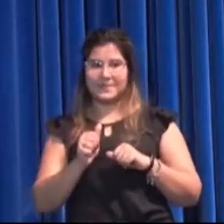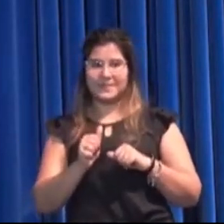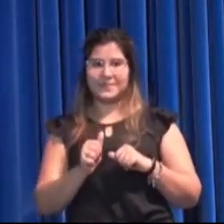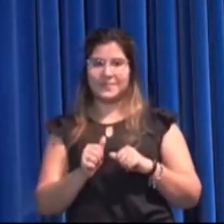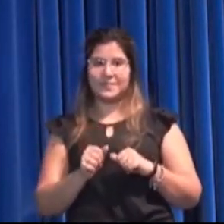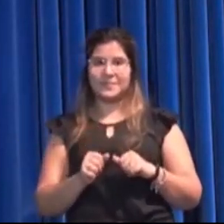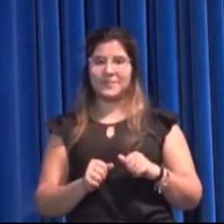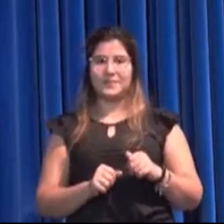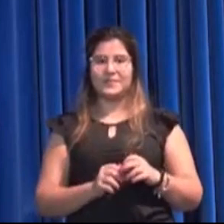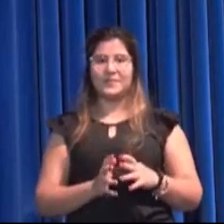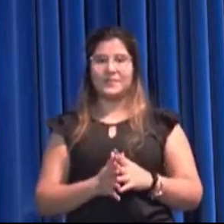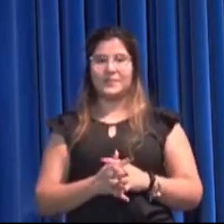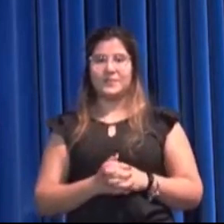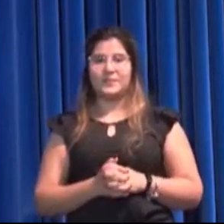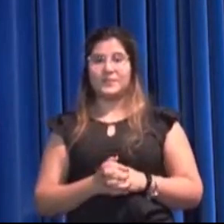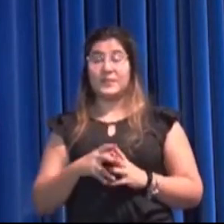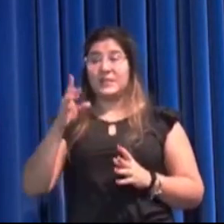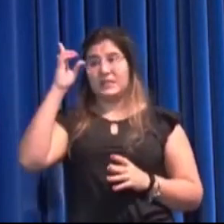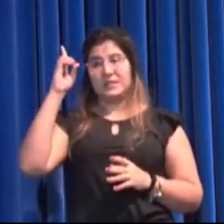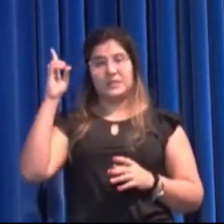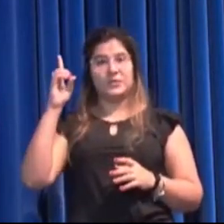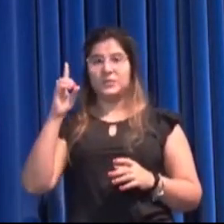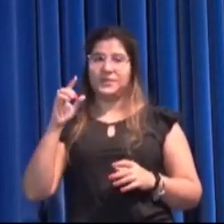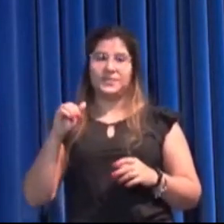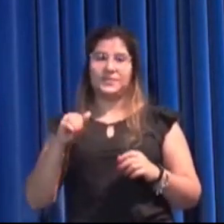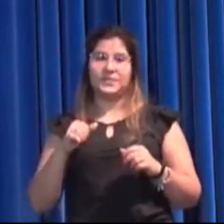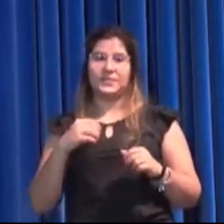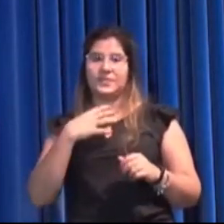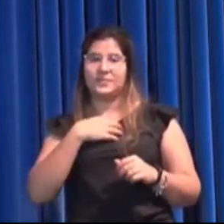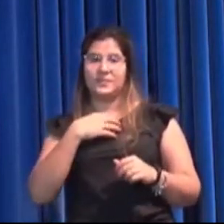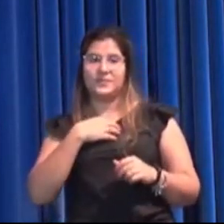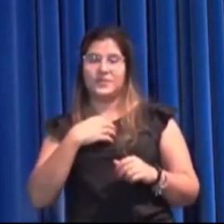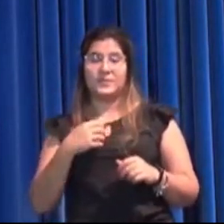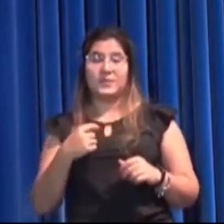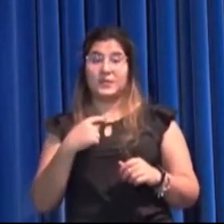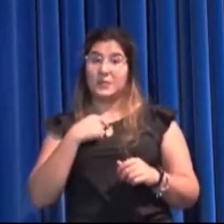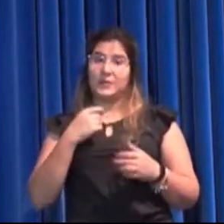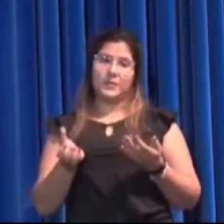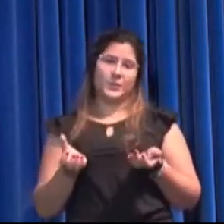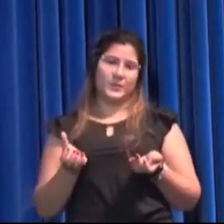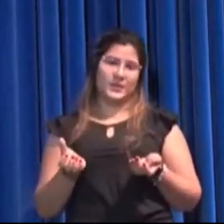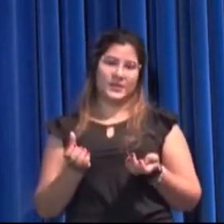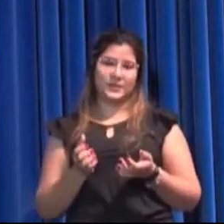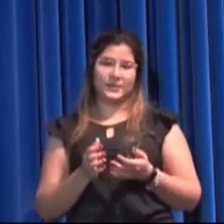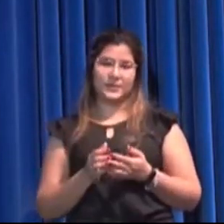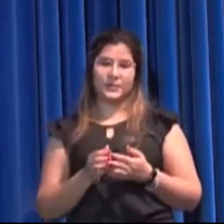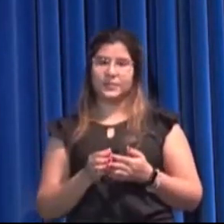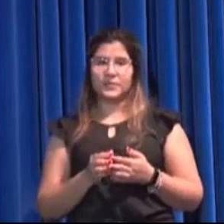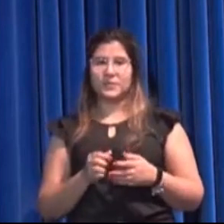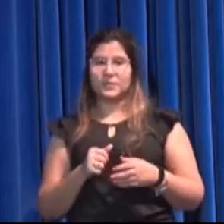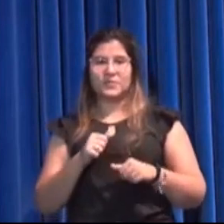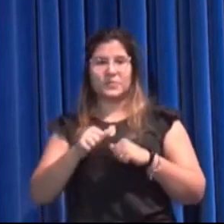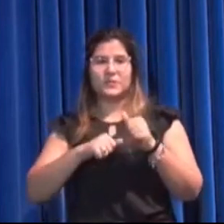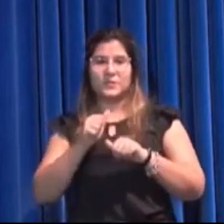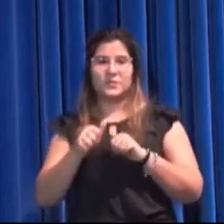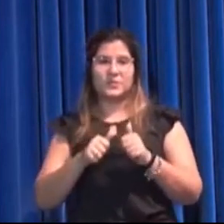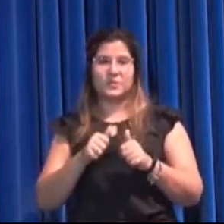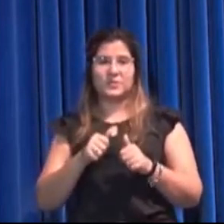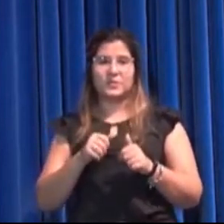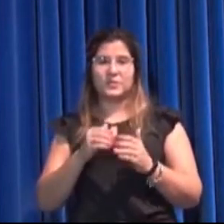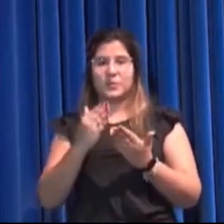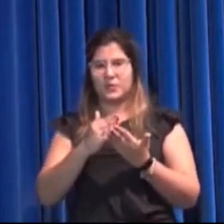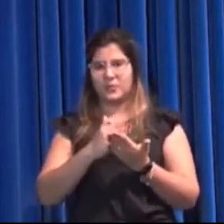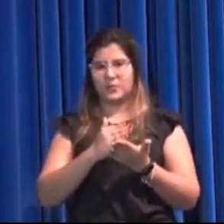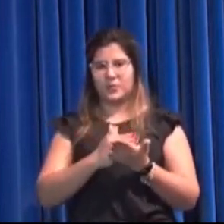Deus não vai ser do jeito que eu quero, porque eu quero. Deus não vai mudar a vontade e o propósito dele na minha